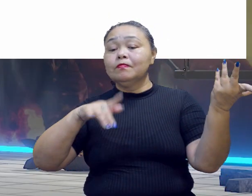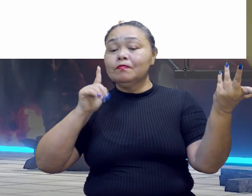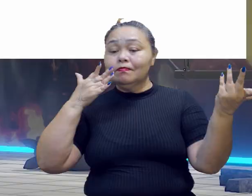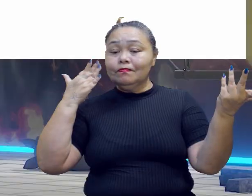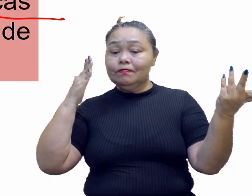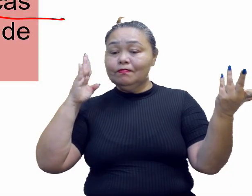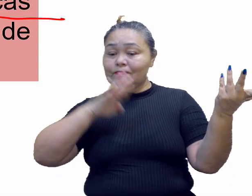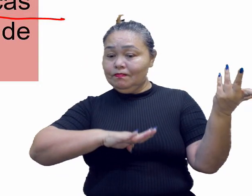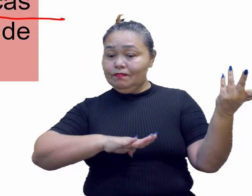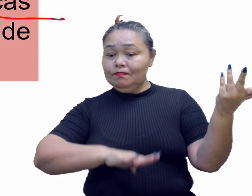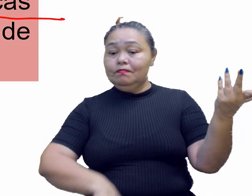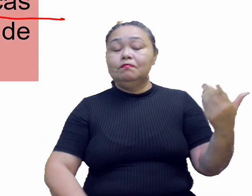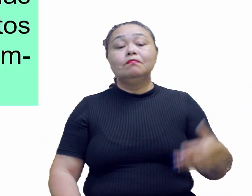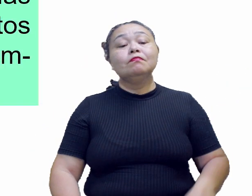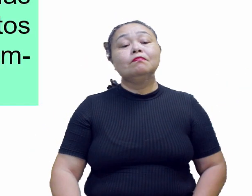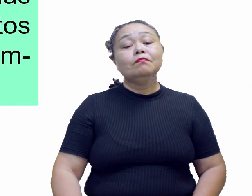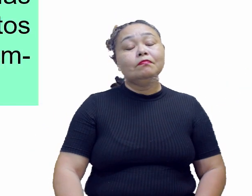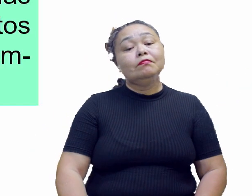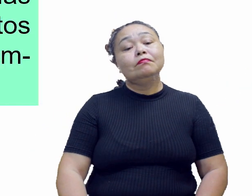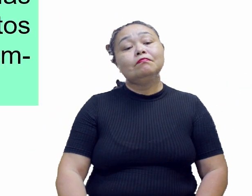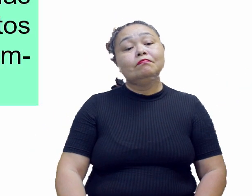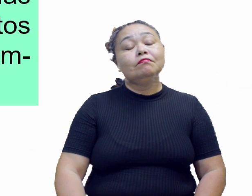Na tela para vocês.